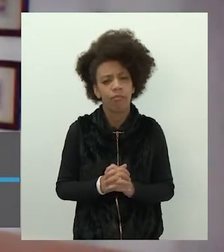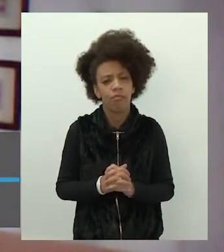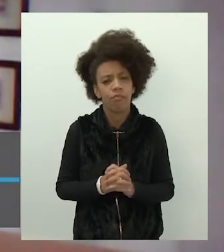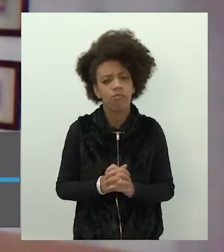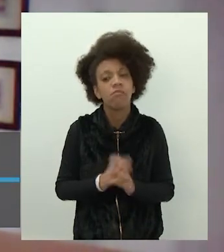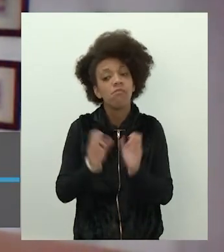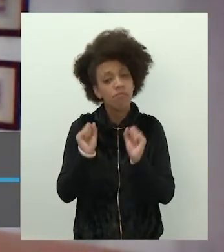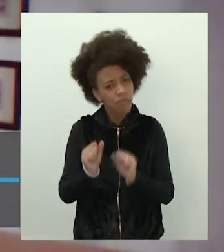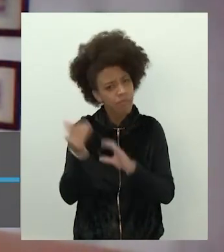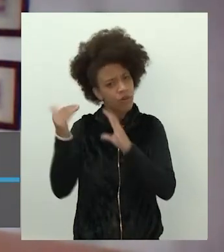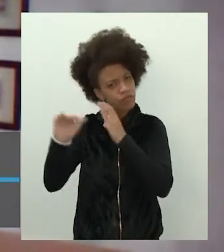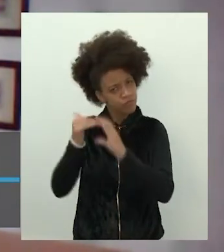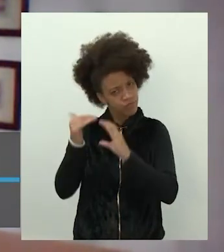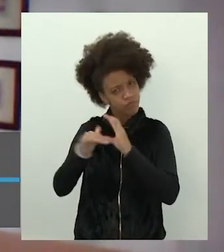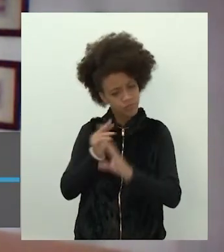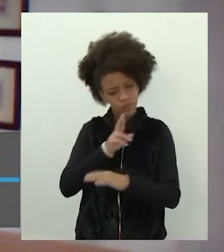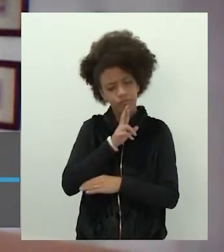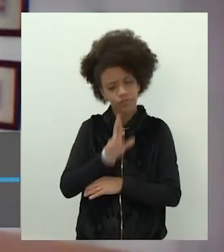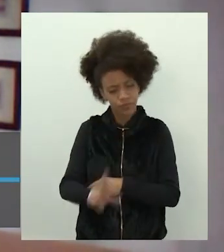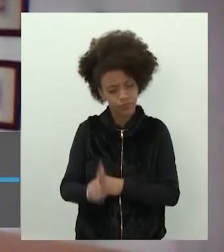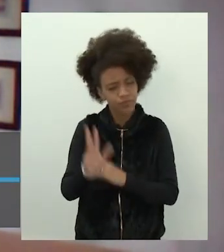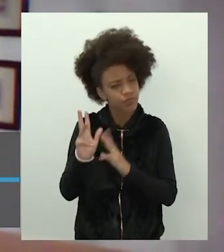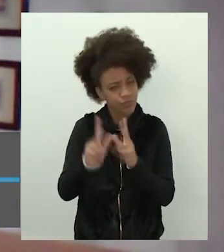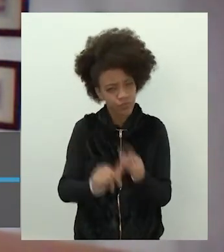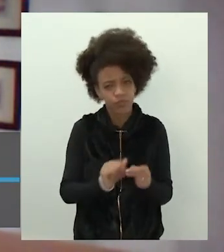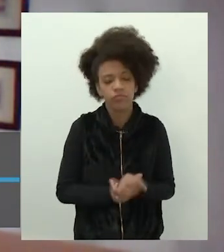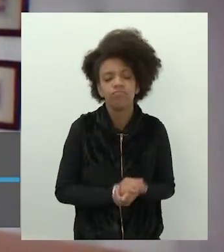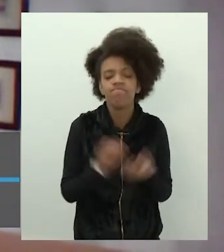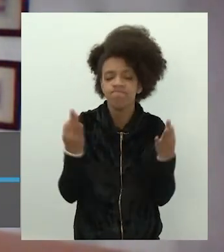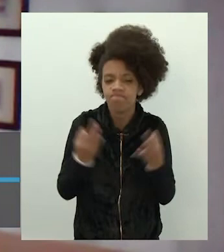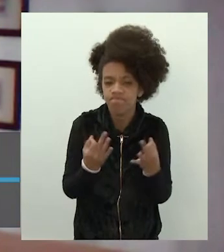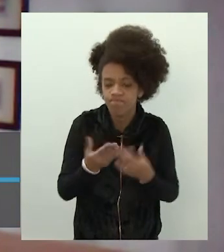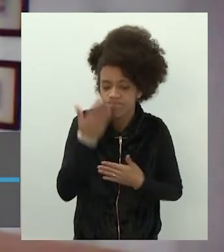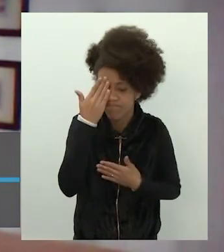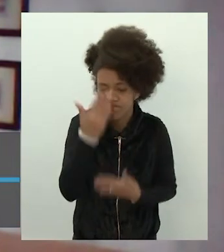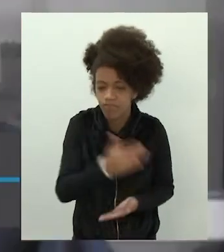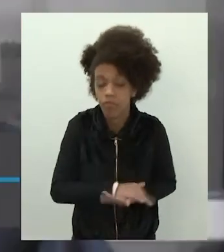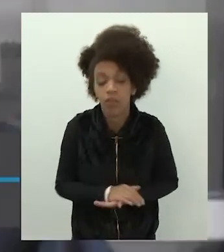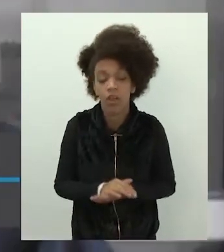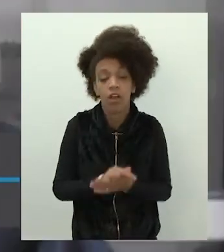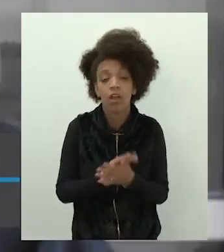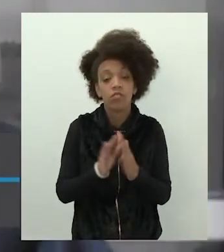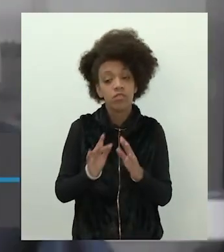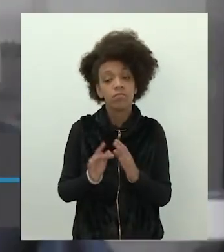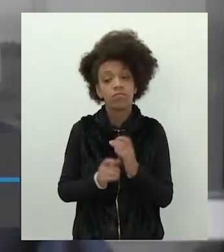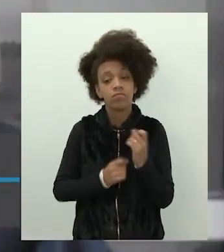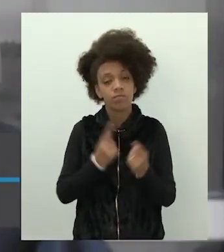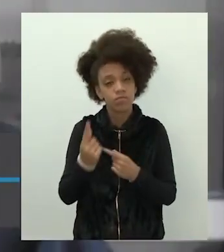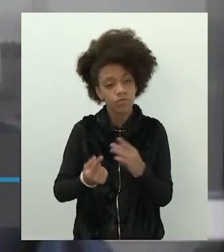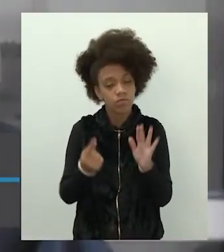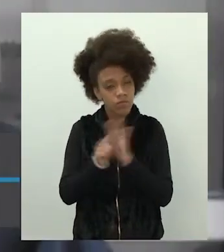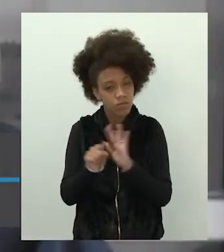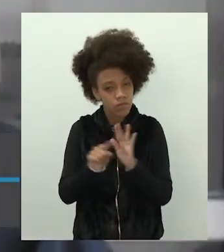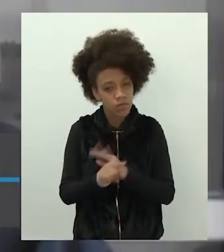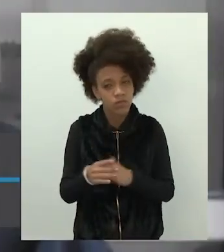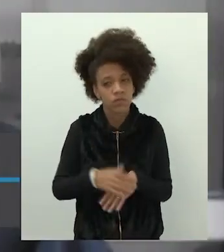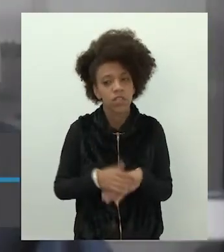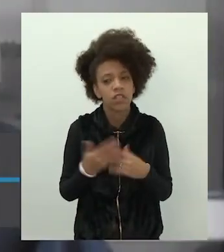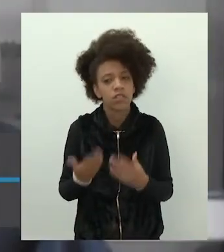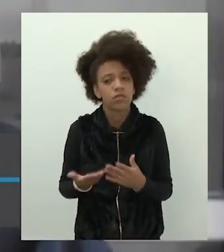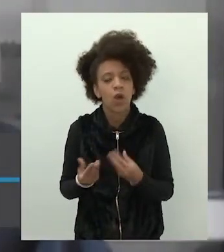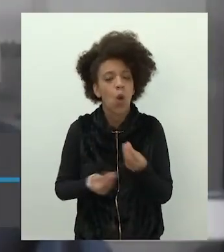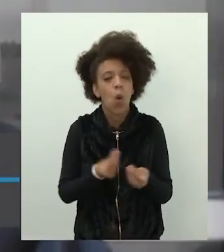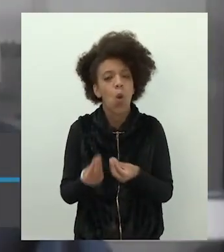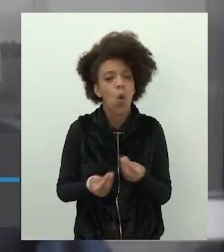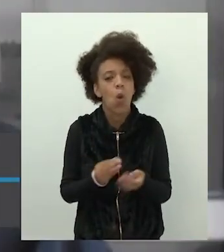podem me escrever que eu respondo. Ótimo, muito bom. Eu vou colocar aqui algumas questões e aí a gente vai ver